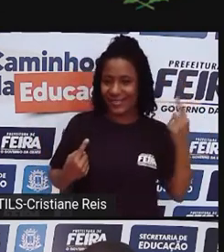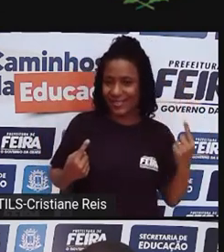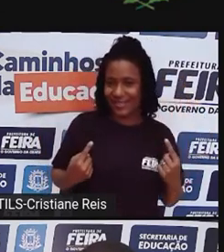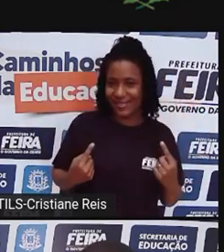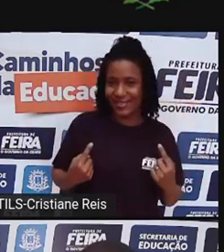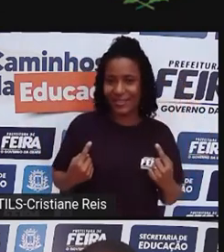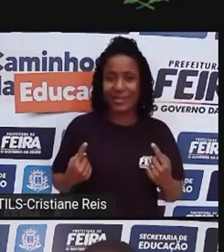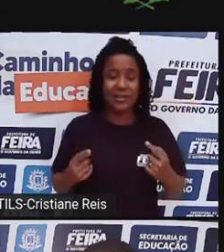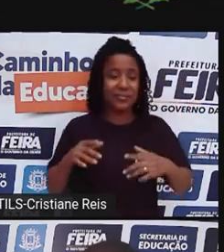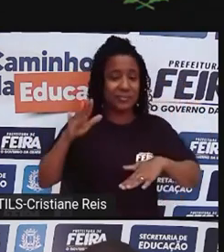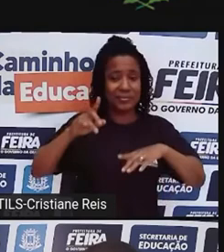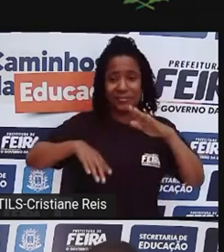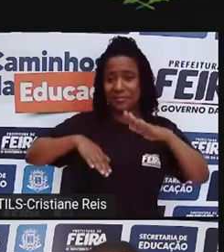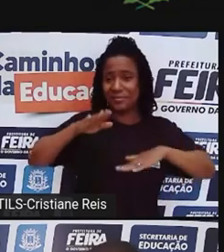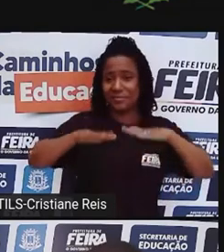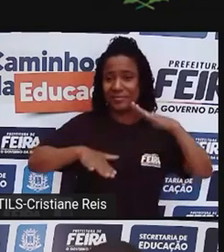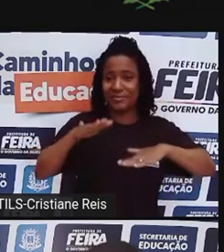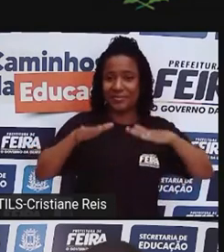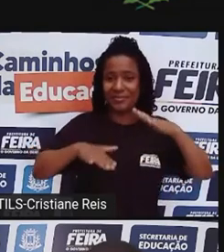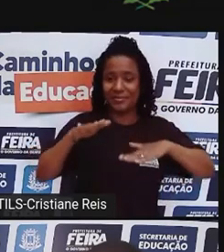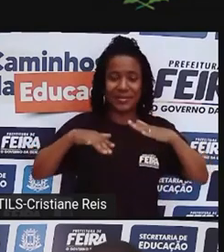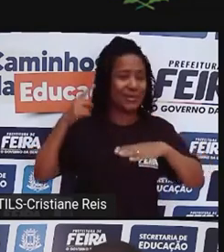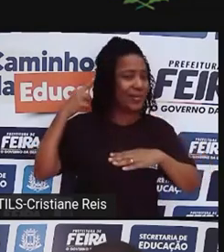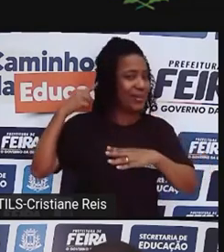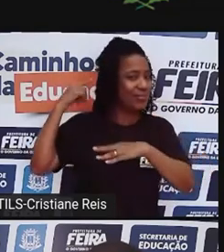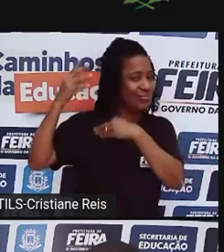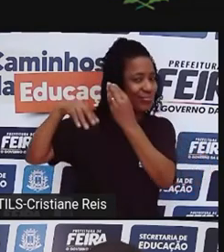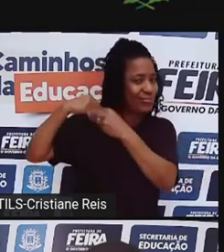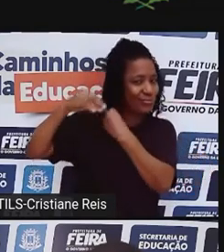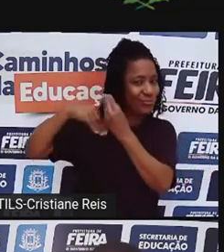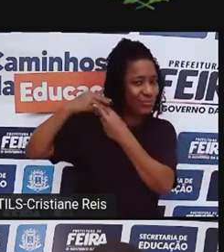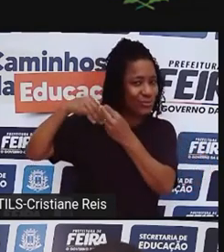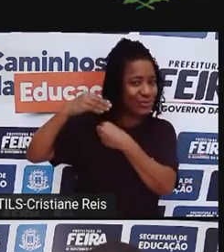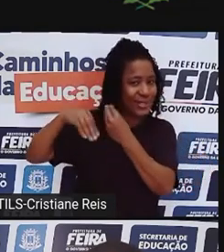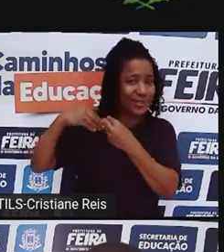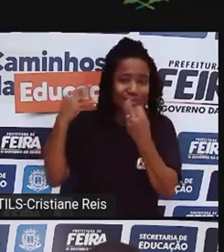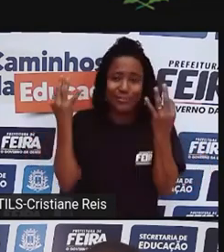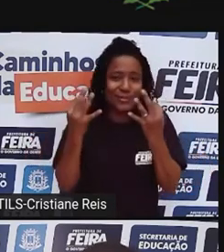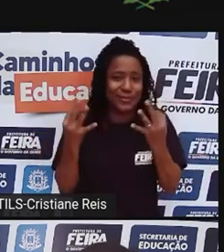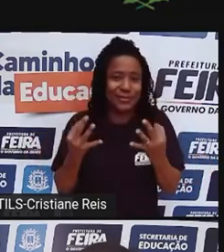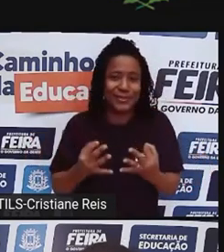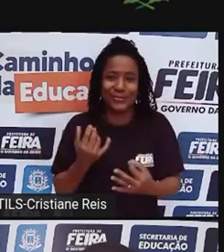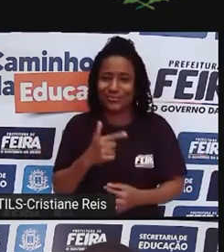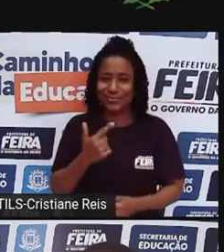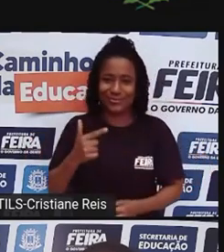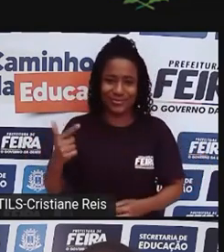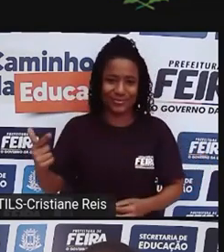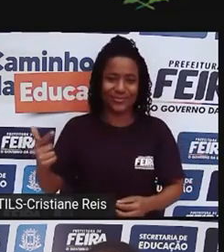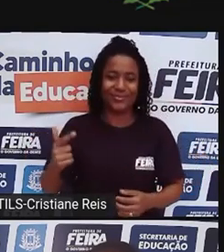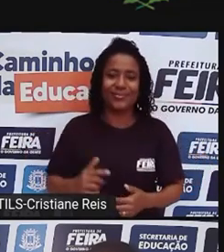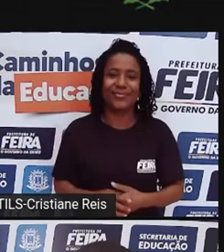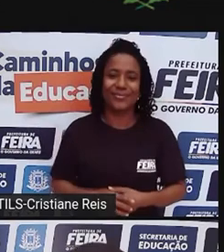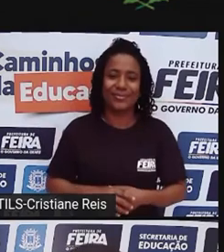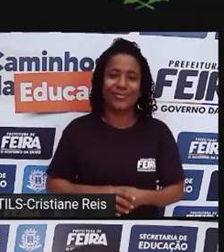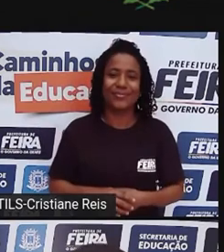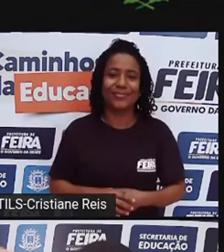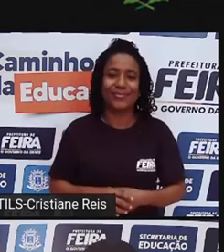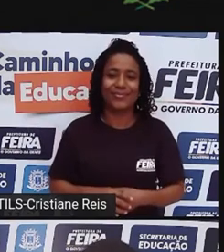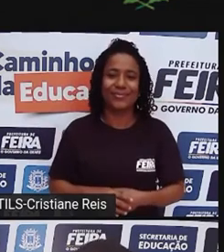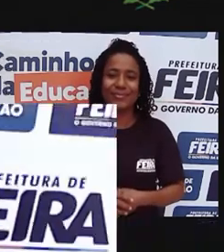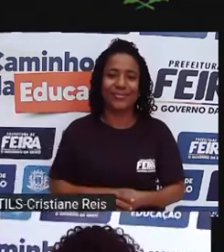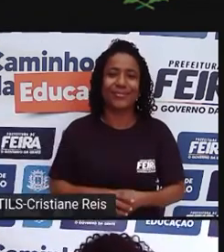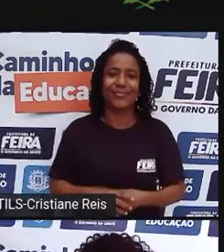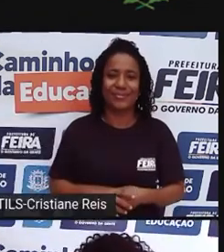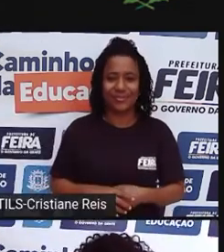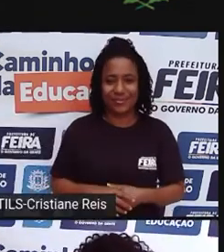que eu vou me cobrar um cacho perfeito? Isso é extremamente injusto. É uma coisa, quase tá no plano